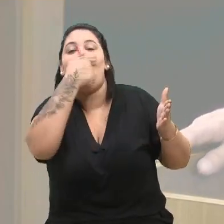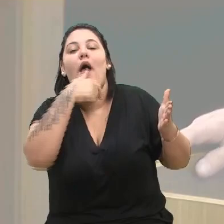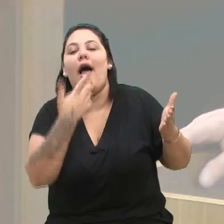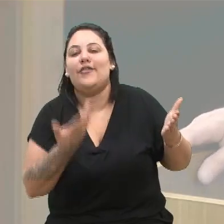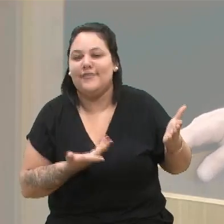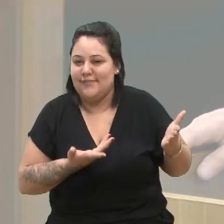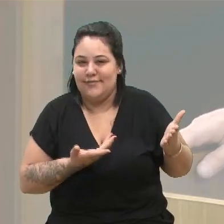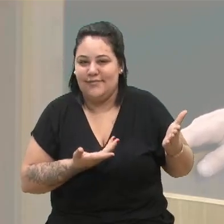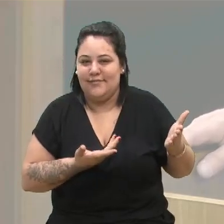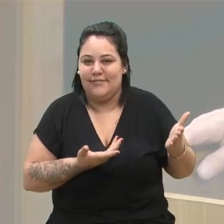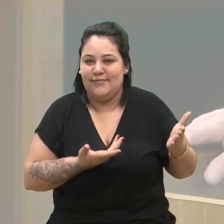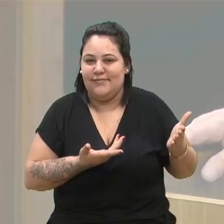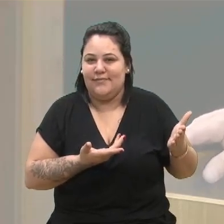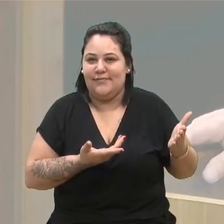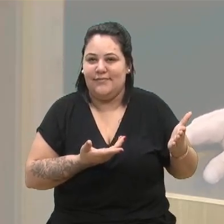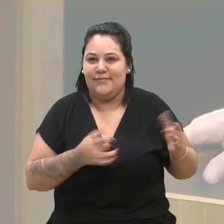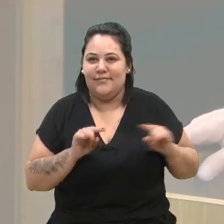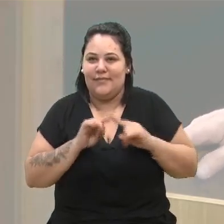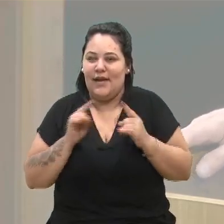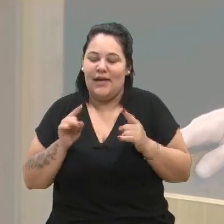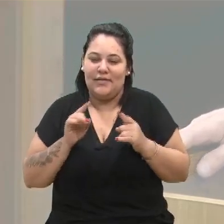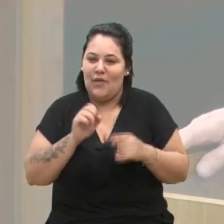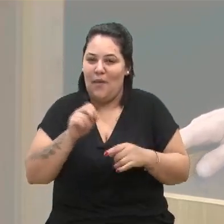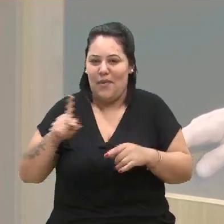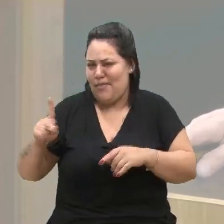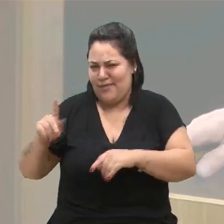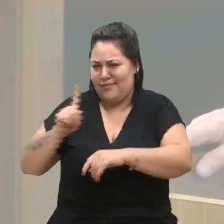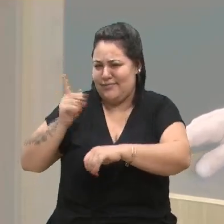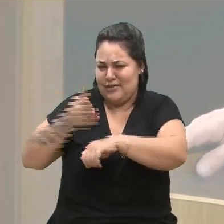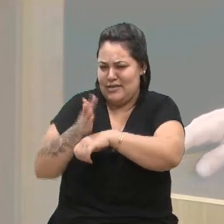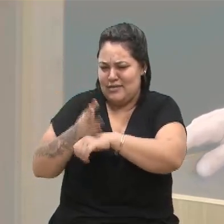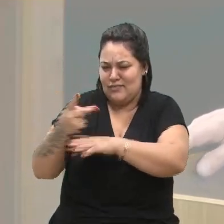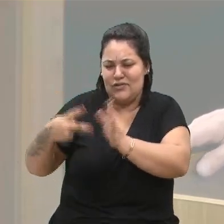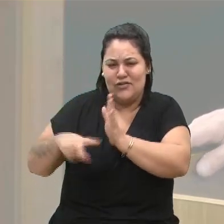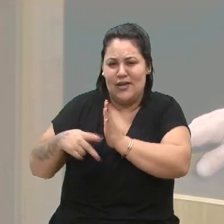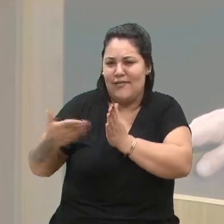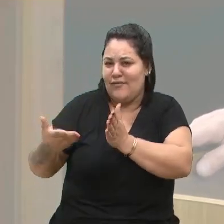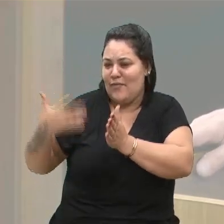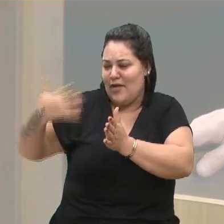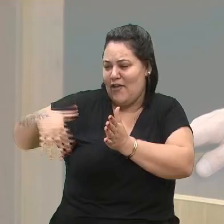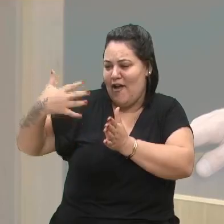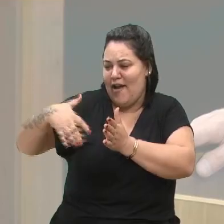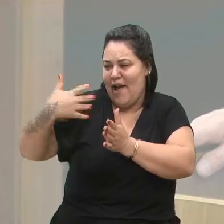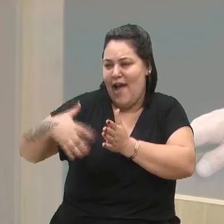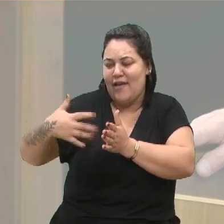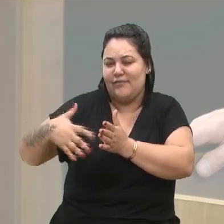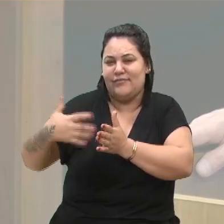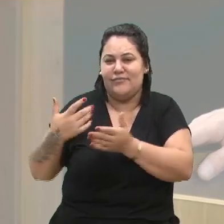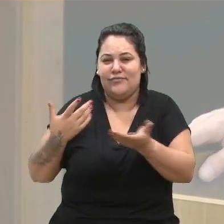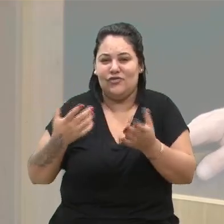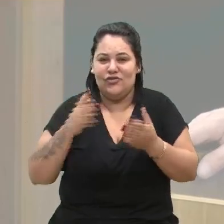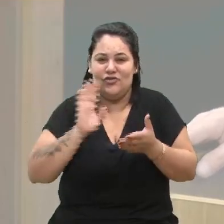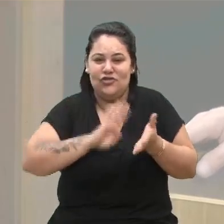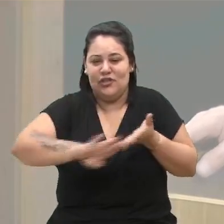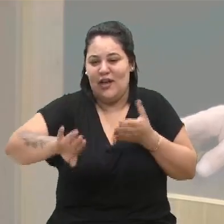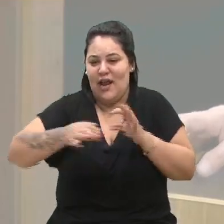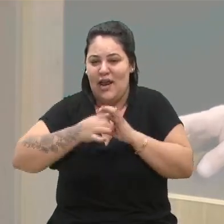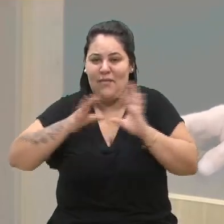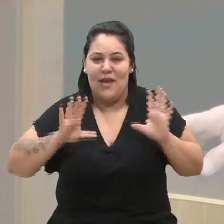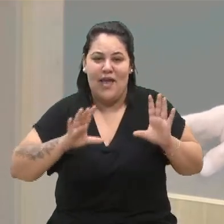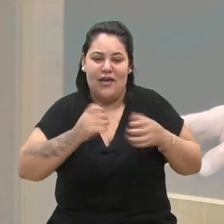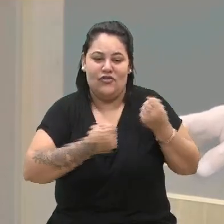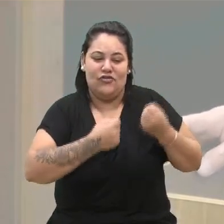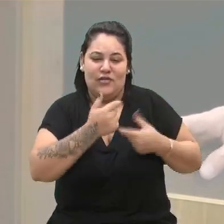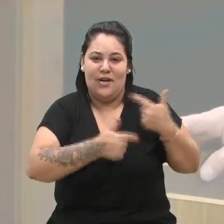vamos sindicalizar todo mundo, vamos encarecer as corridas, vamos tirar a liberdade de trabalhar deles, que é de livre